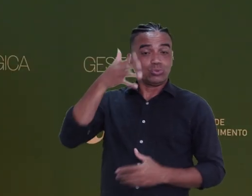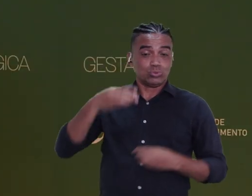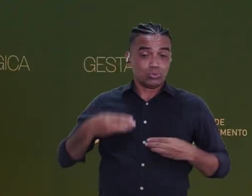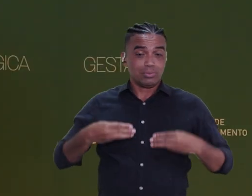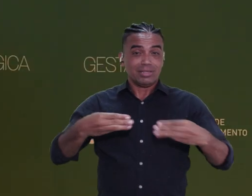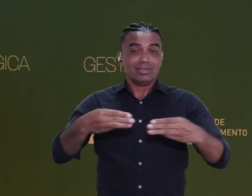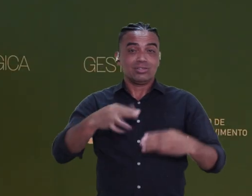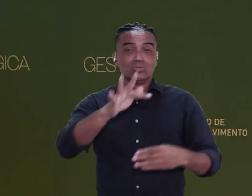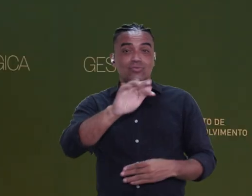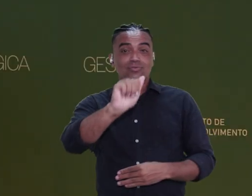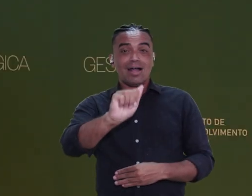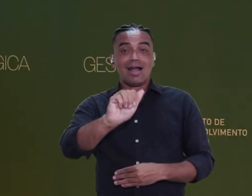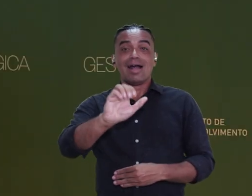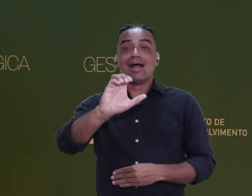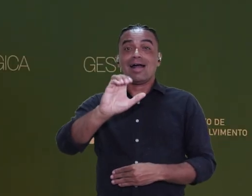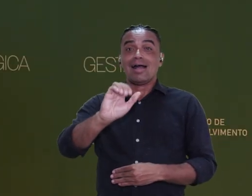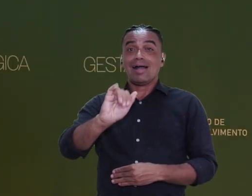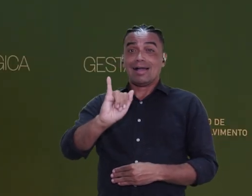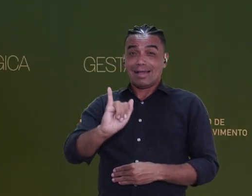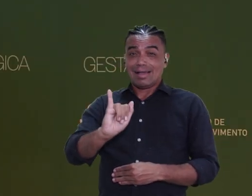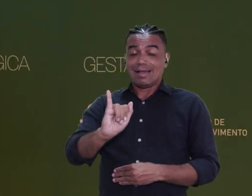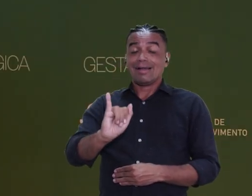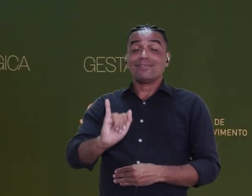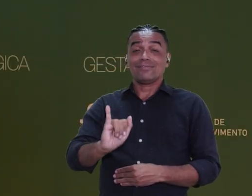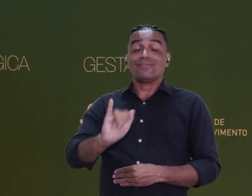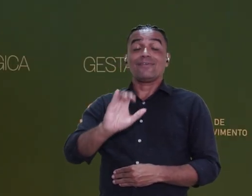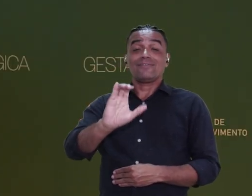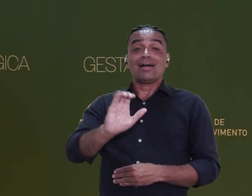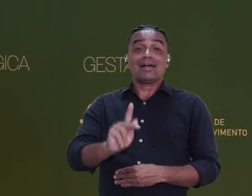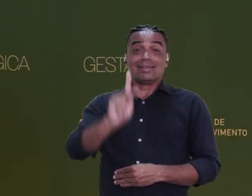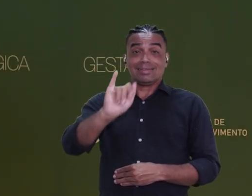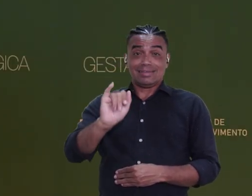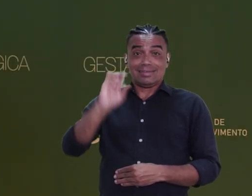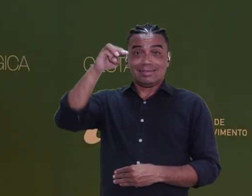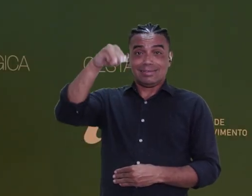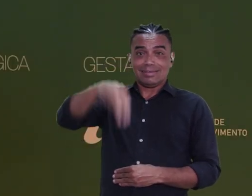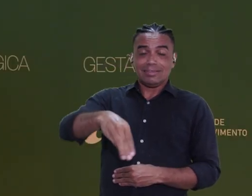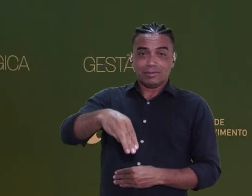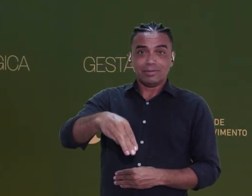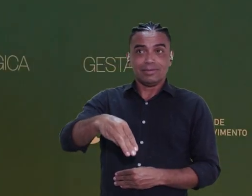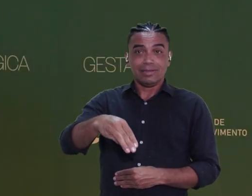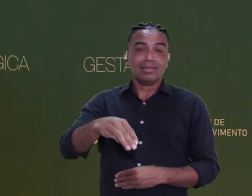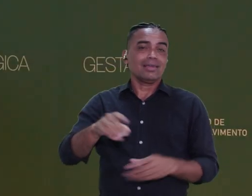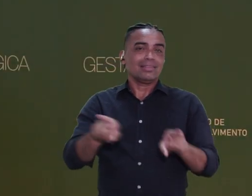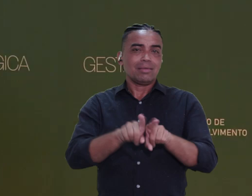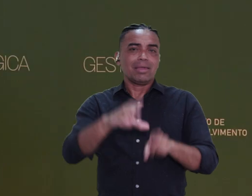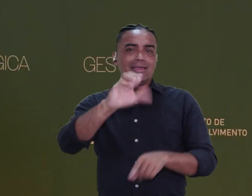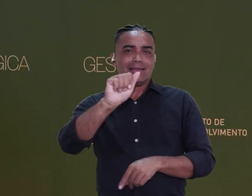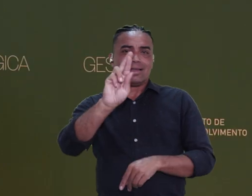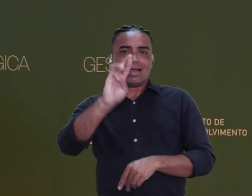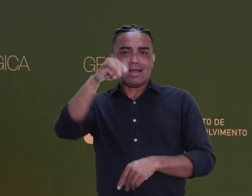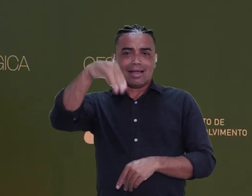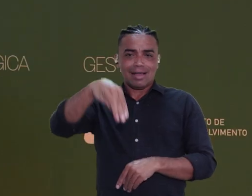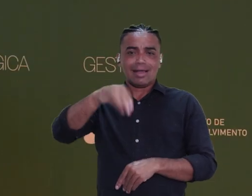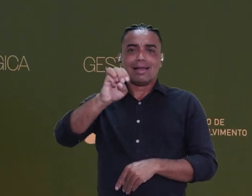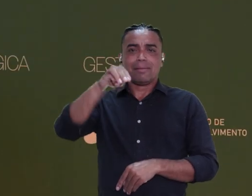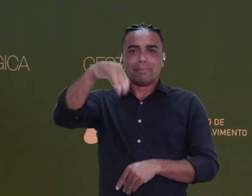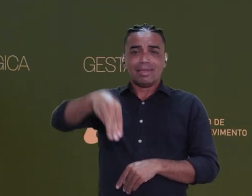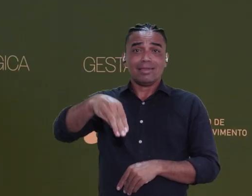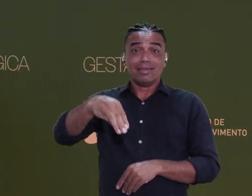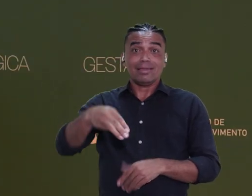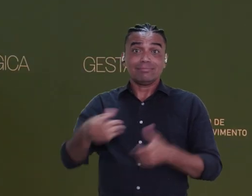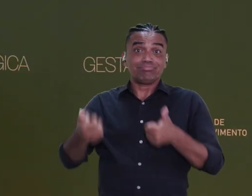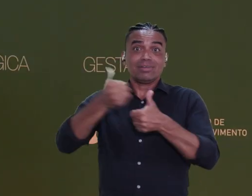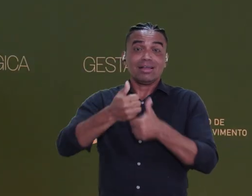do ministro Fachin quanto da ministra Carmen, na posse, né, do novo presidente Edson Fachin do Supremo Tribunal Federal,